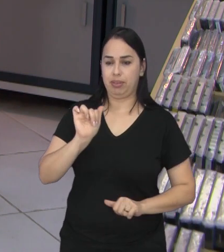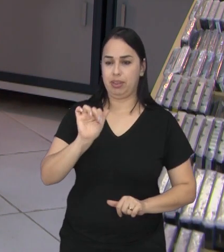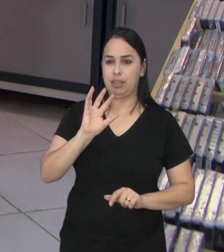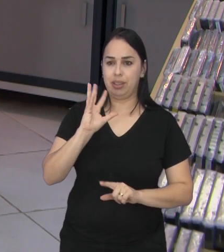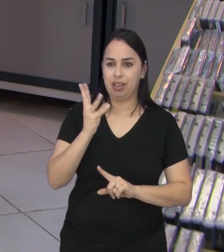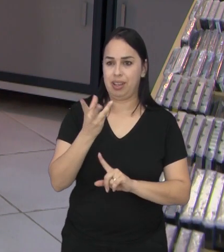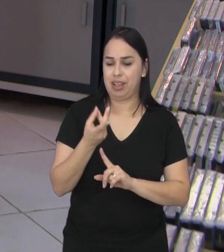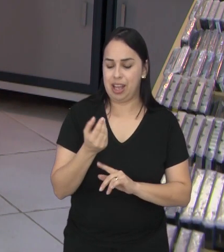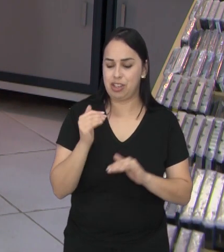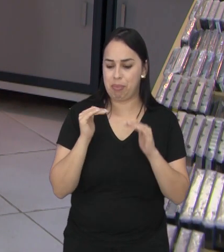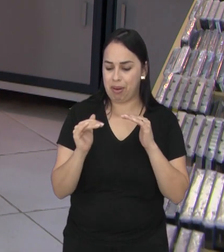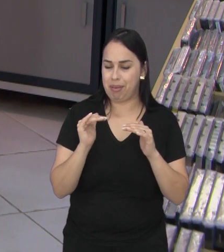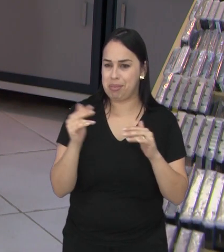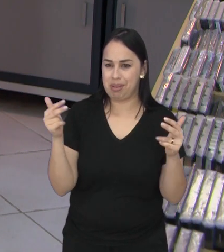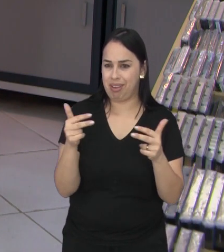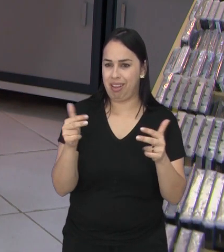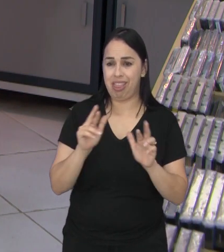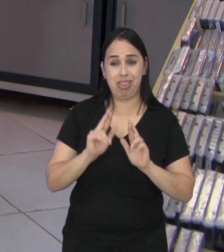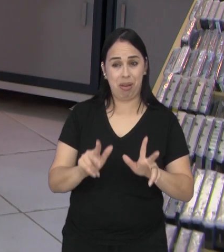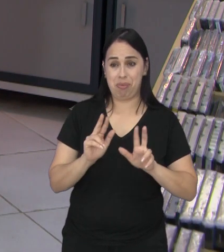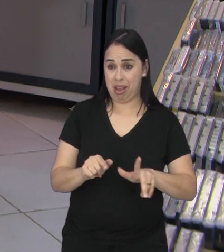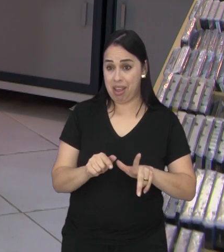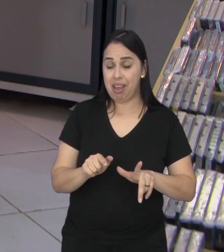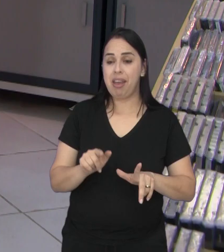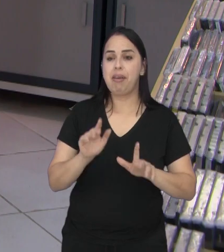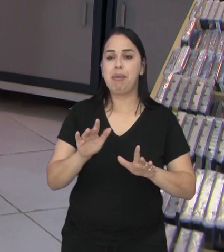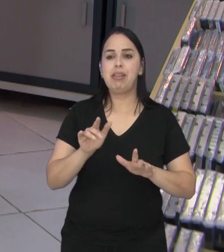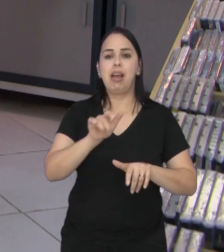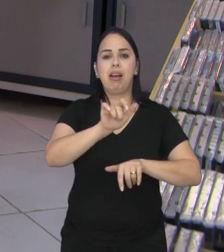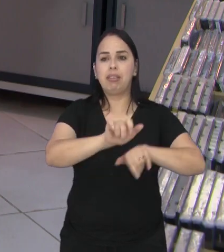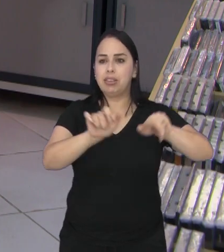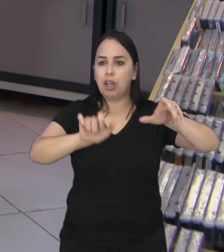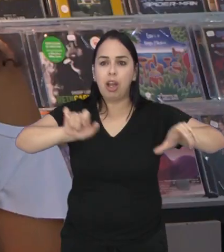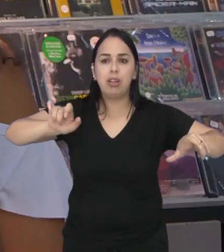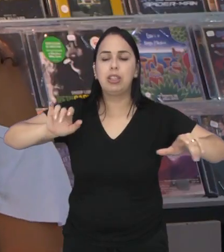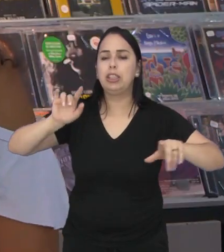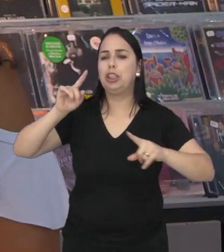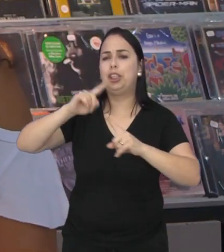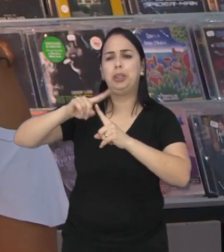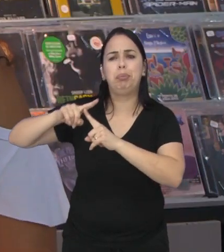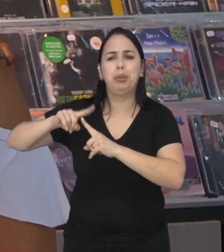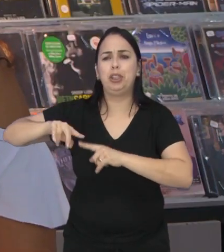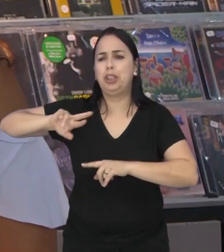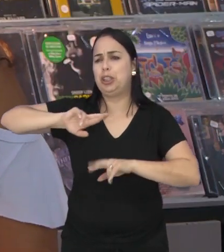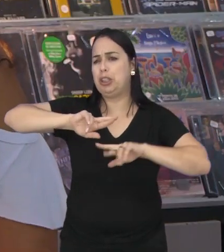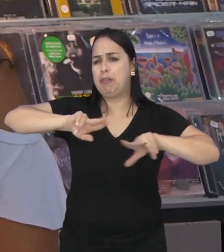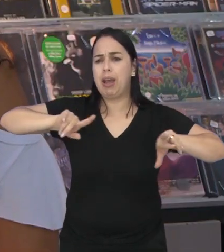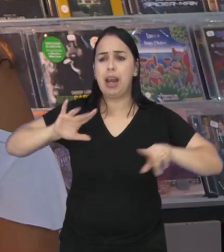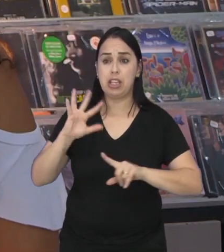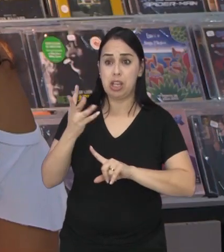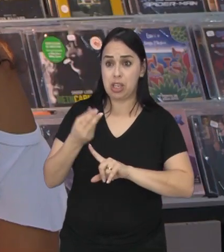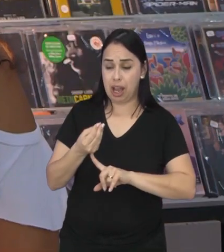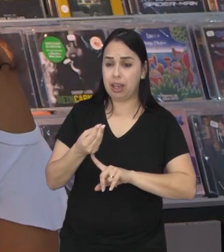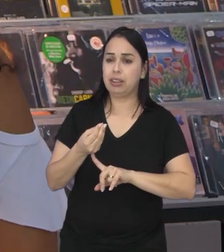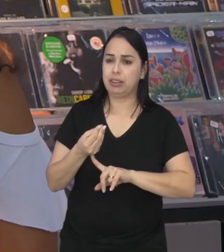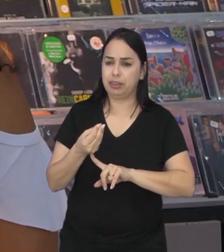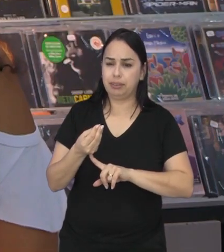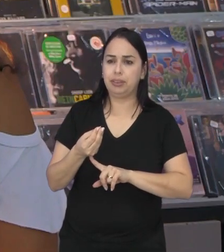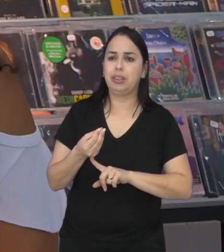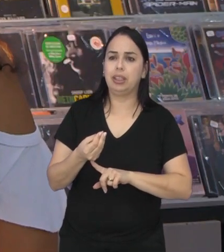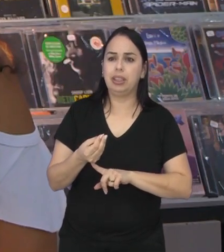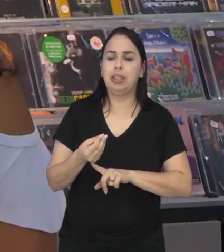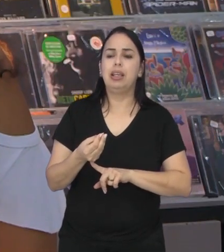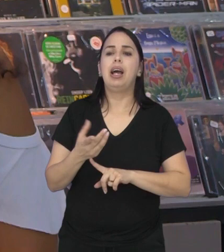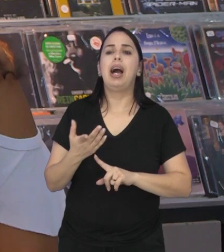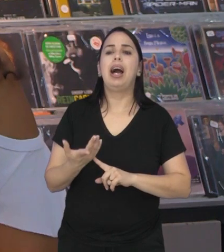o movimento hip hop, isso vale para todas as pessoas, para todos os tipos de arte. Eu acho que a arte, ela tem essa coisa de